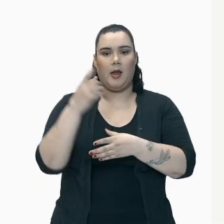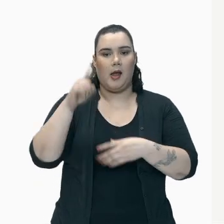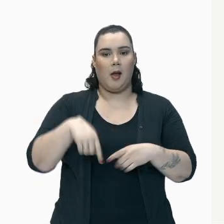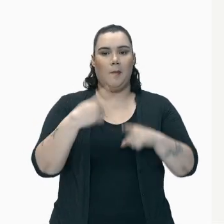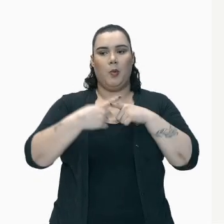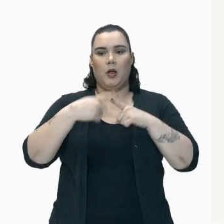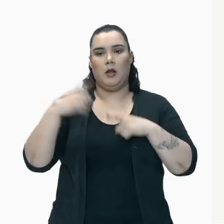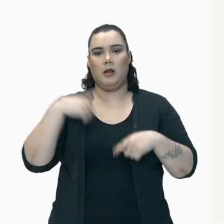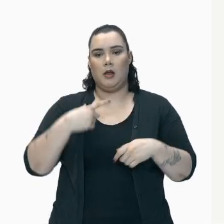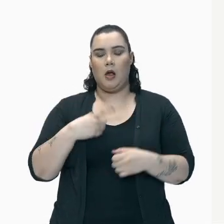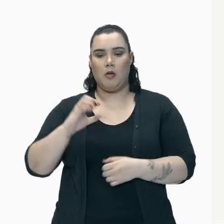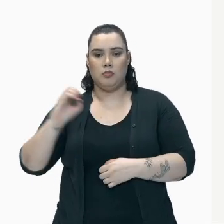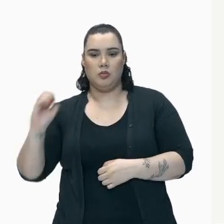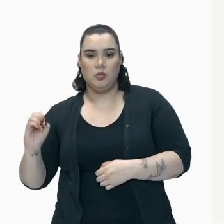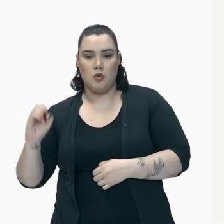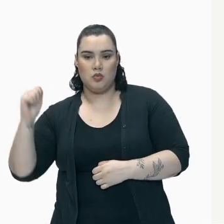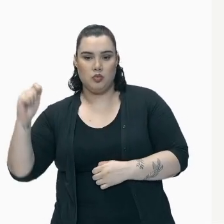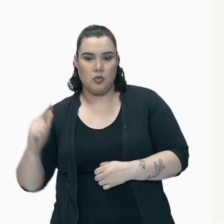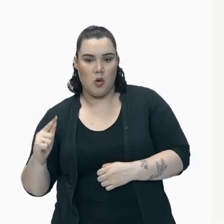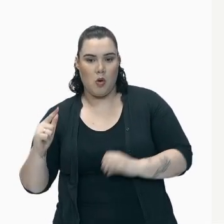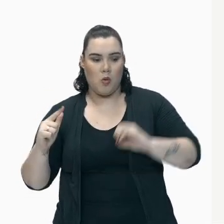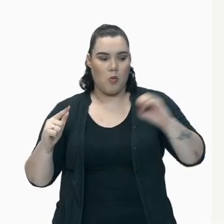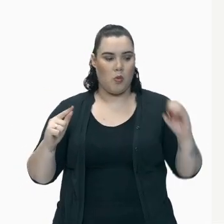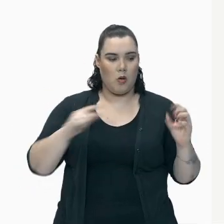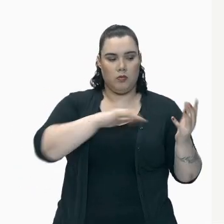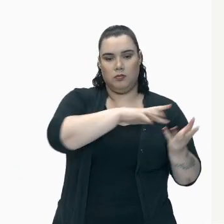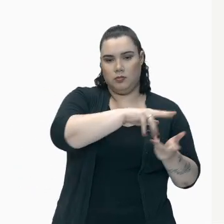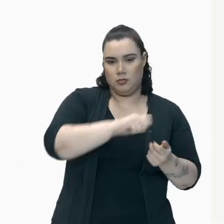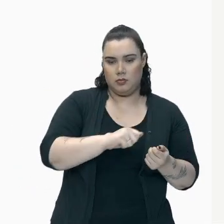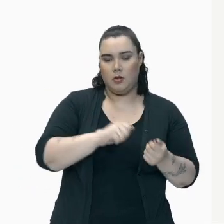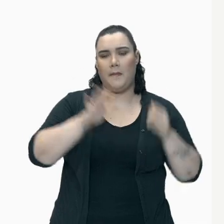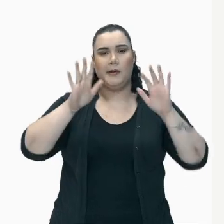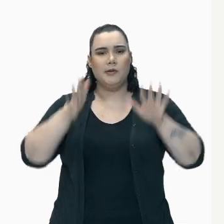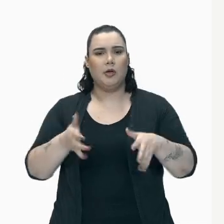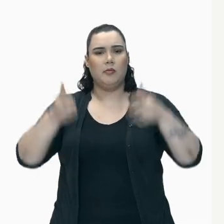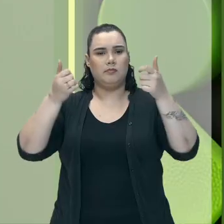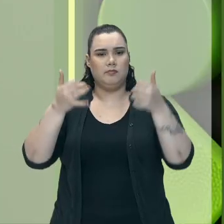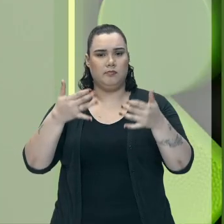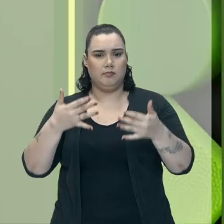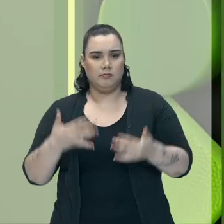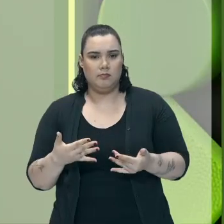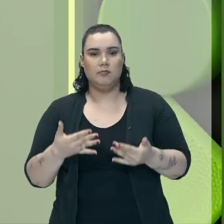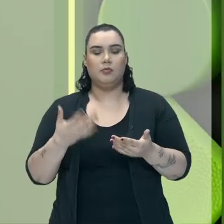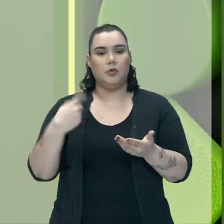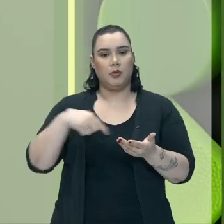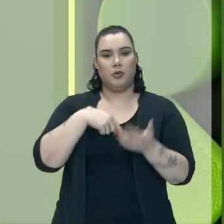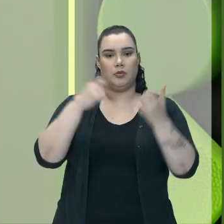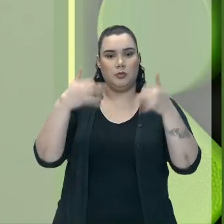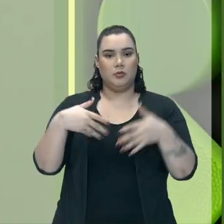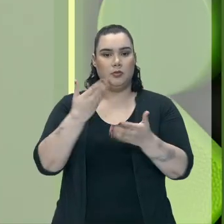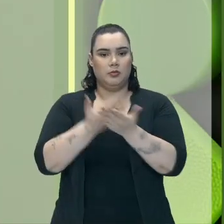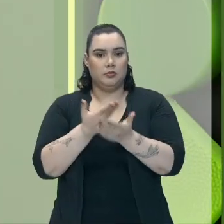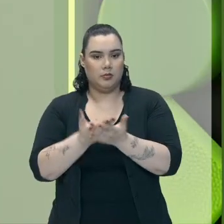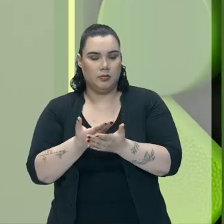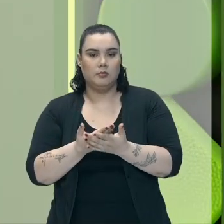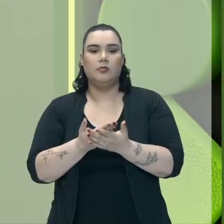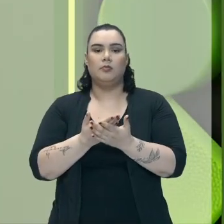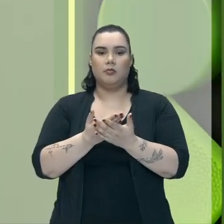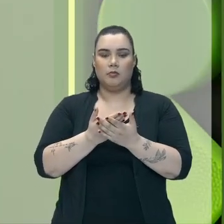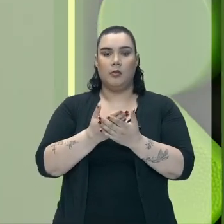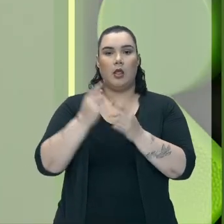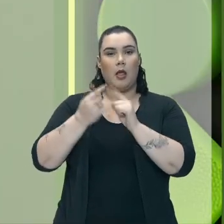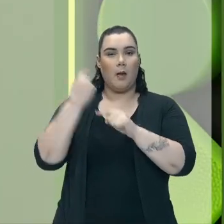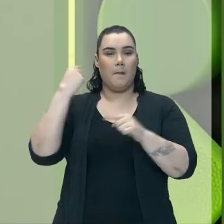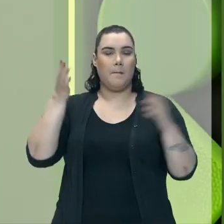região da Terra a sua sombra. Mas isso aí, ó, já foi explicado lá, como a gente está aqui falando, foi explicado lá na